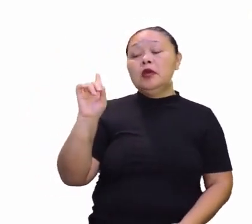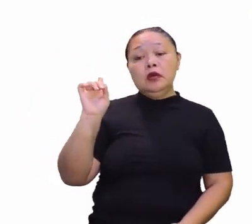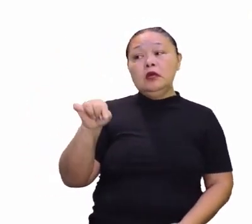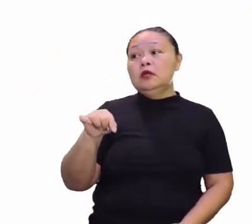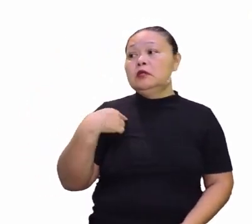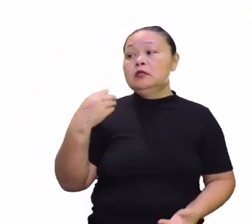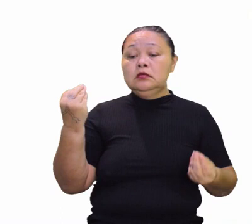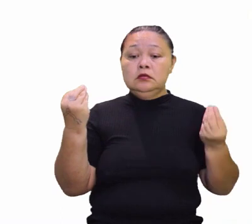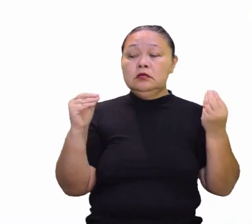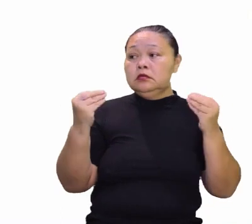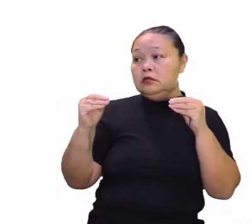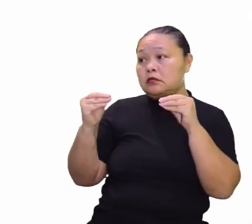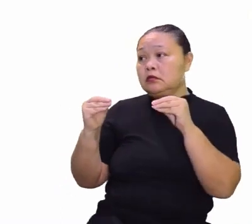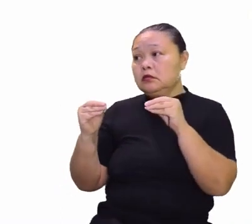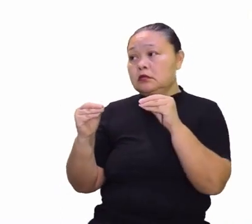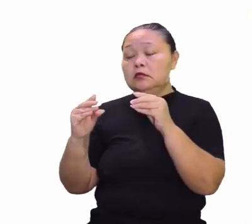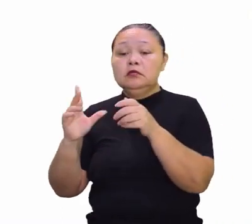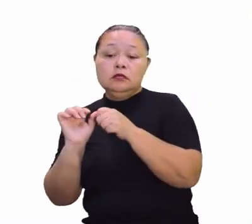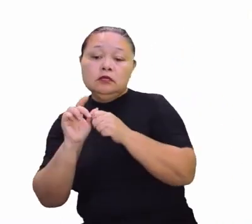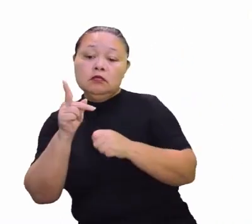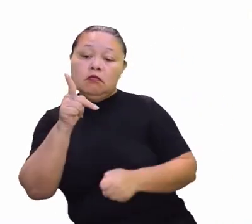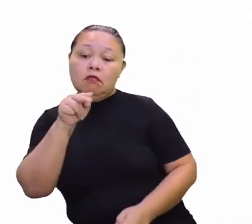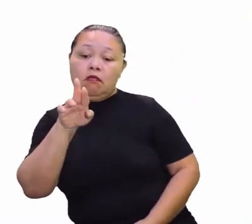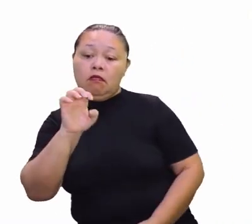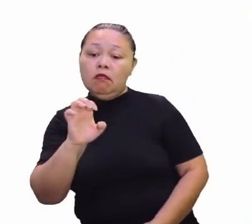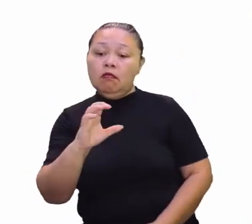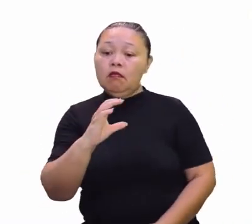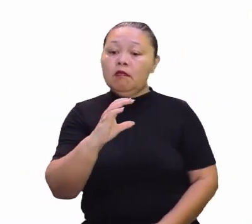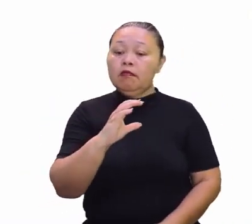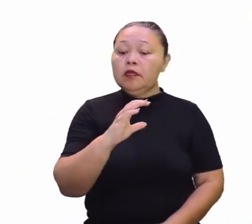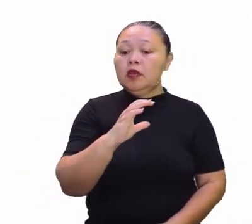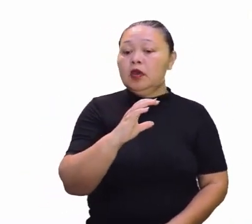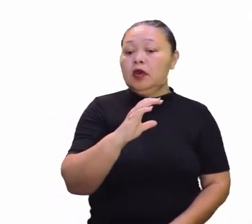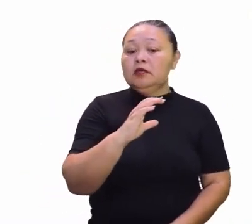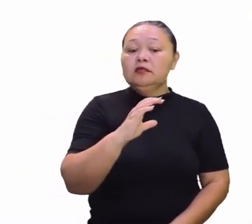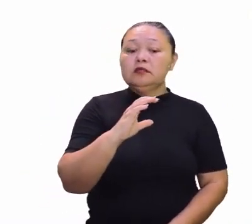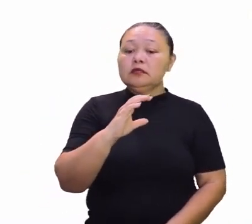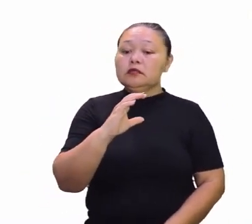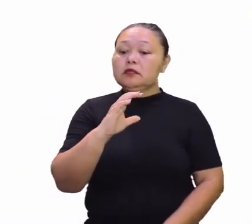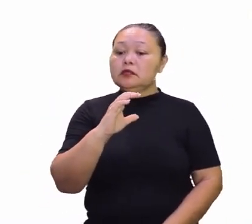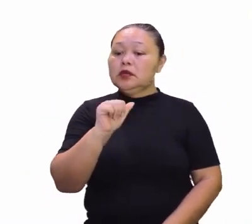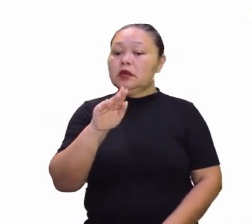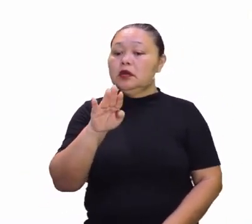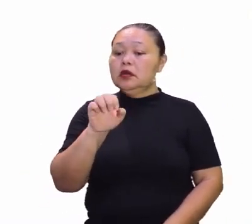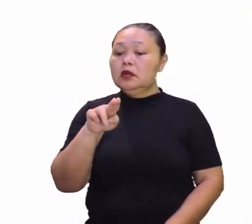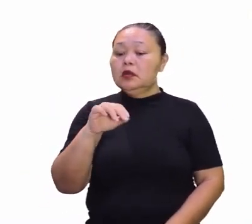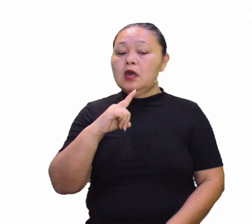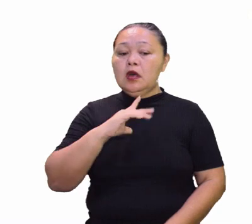foi formada no pré-cambriano. Por isso que a gente encontra uma área de relevo